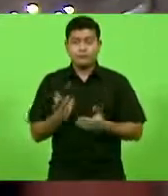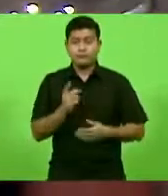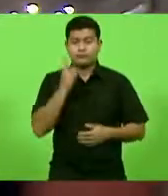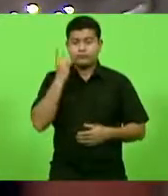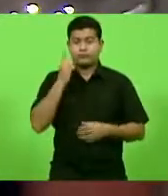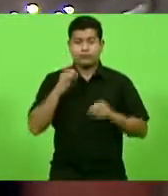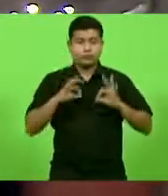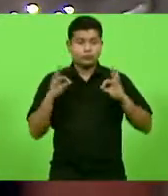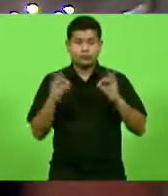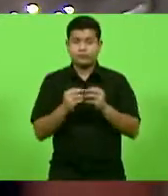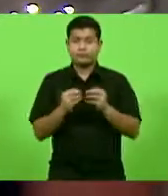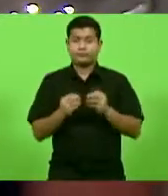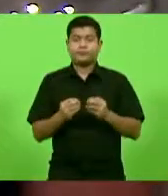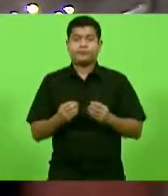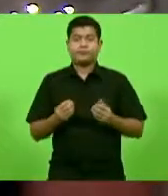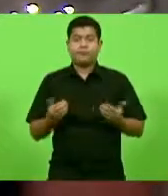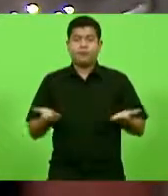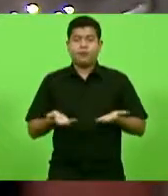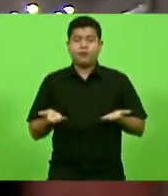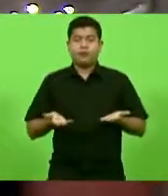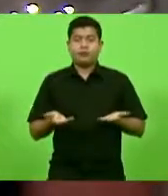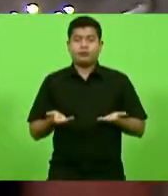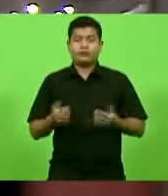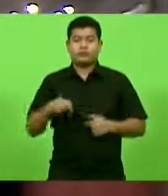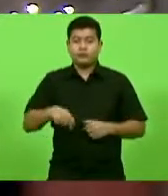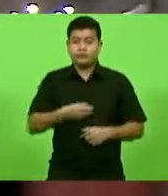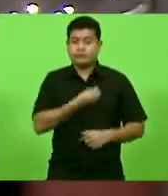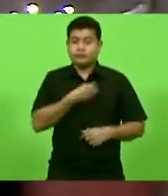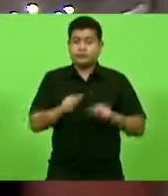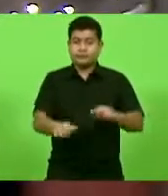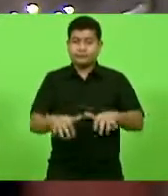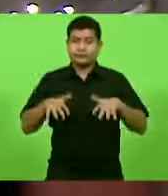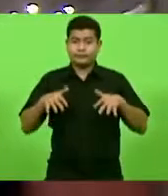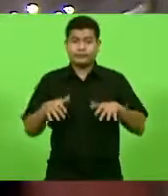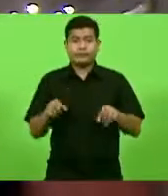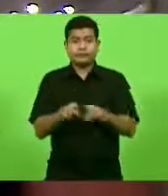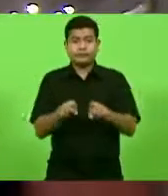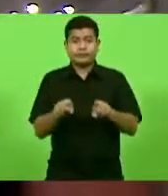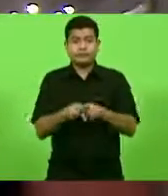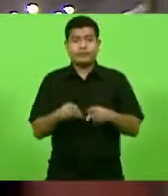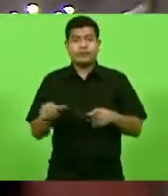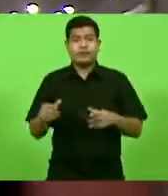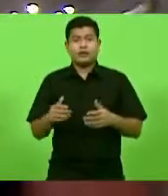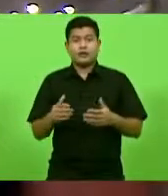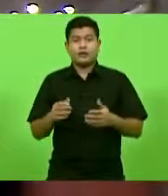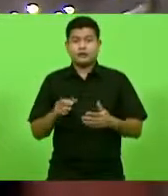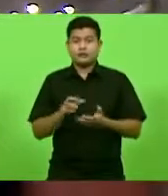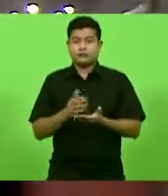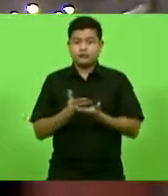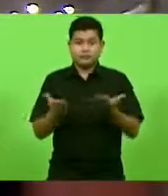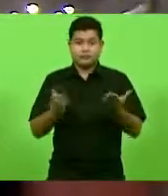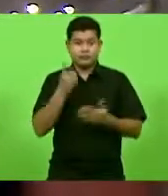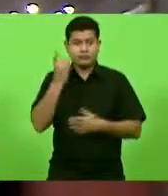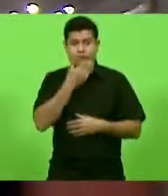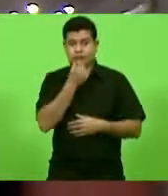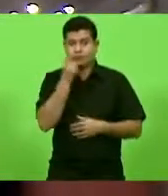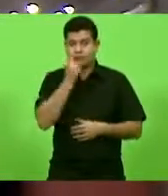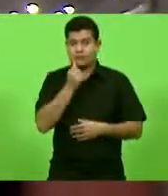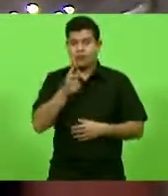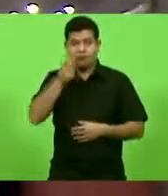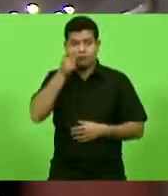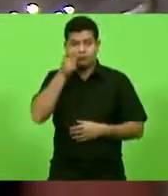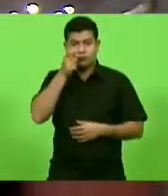presente nesta sessão, bem como também as demais senhoras e senhores deputados que, de forma remota,